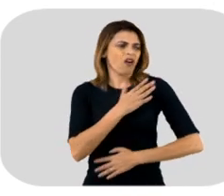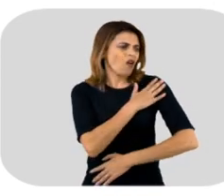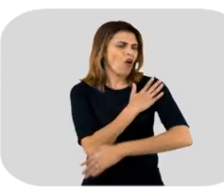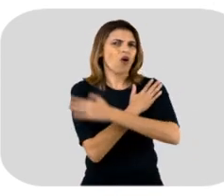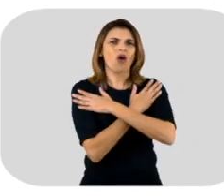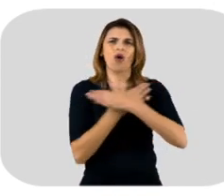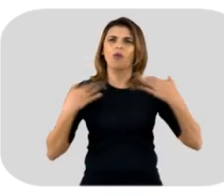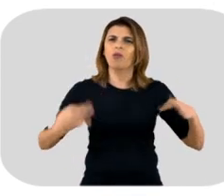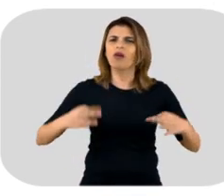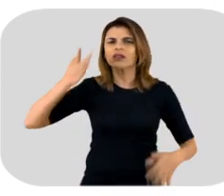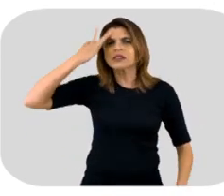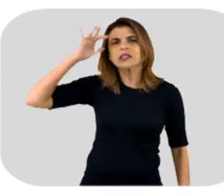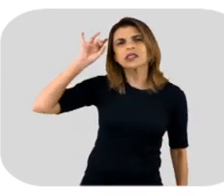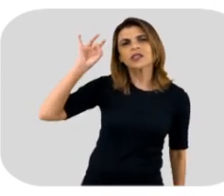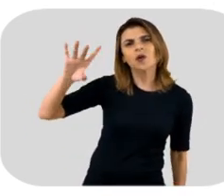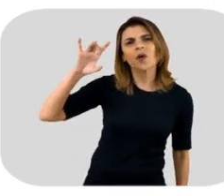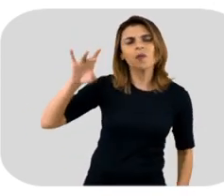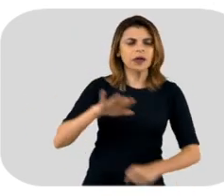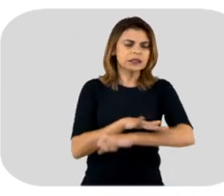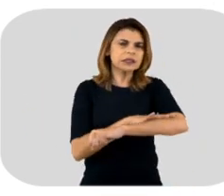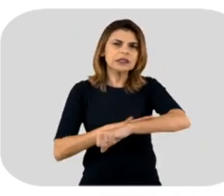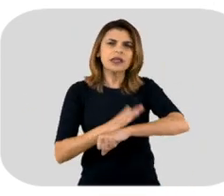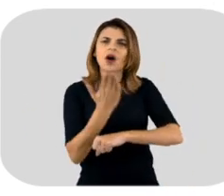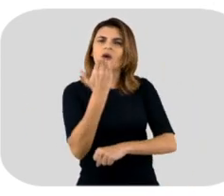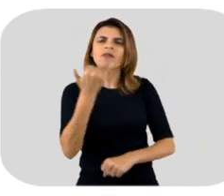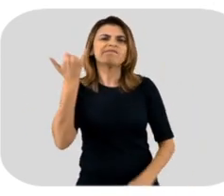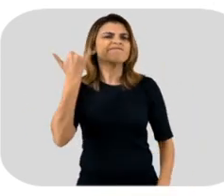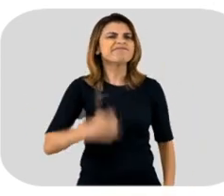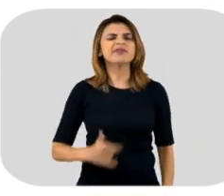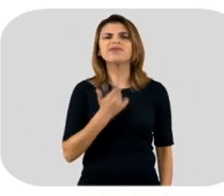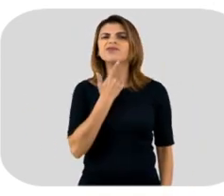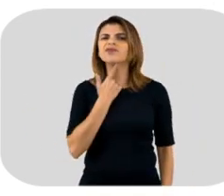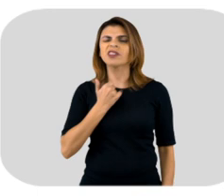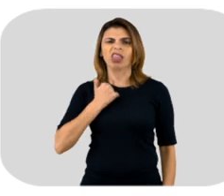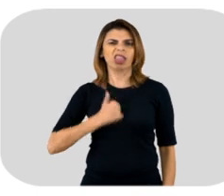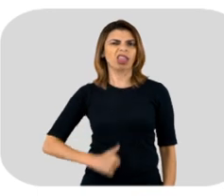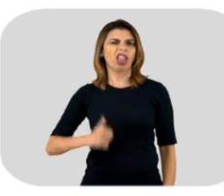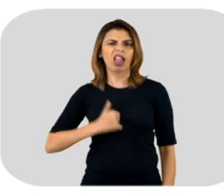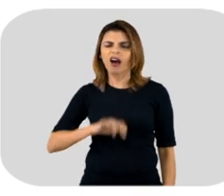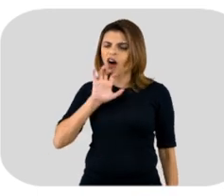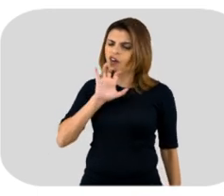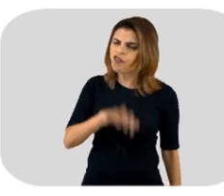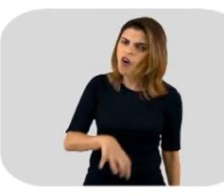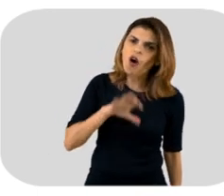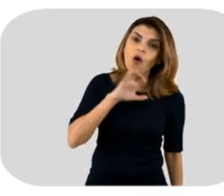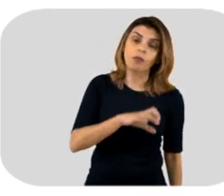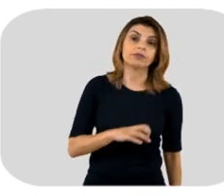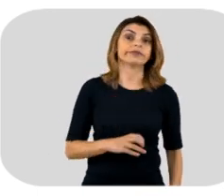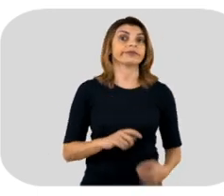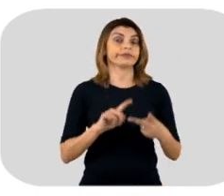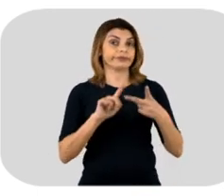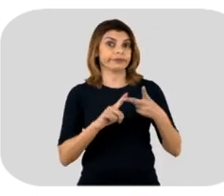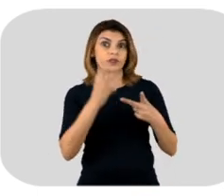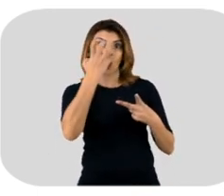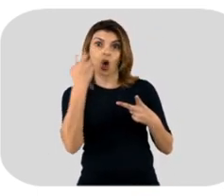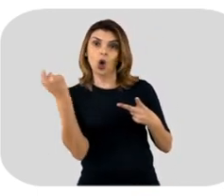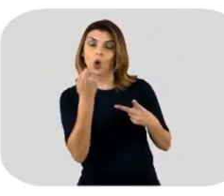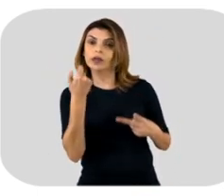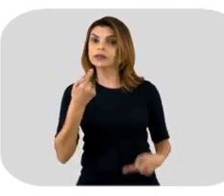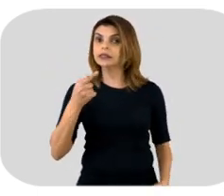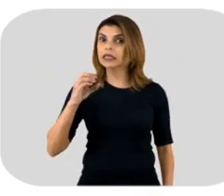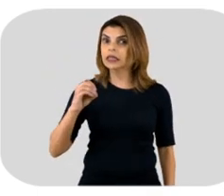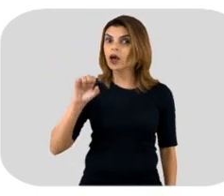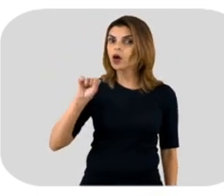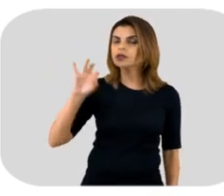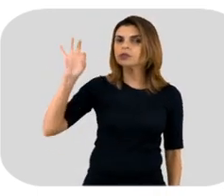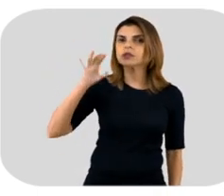febre, fadiga, dores no corpo, dor de cabeça, erupção cutânea, perda de apetite, diarreia e vômito. Na fase